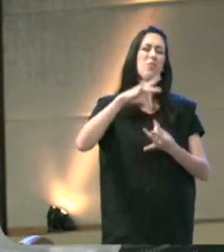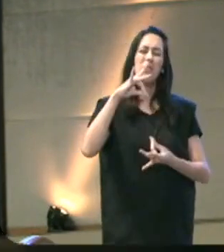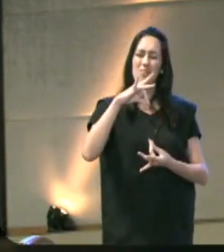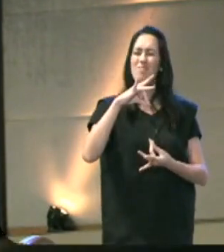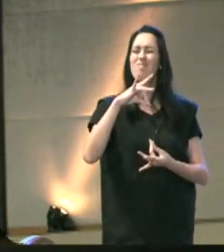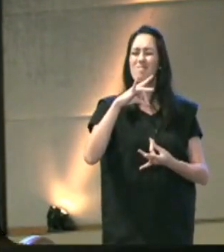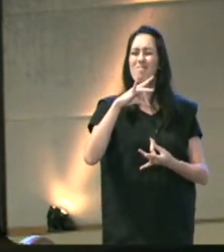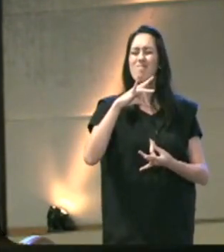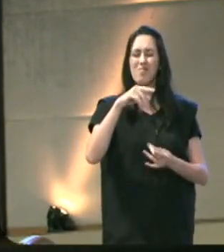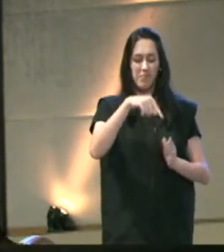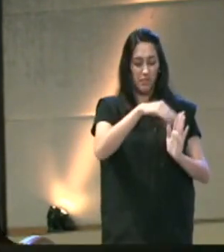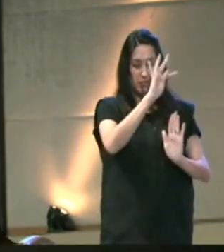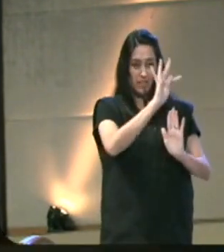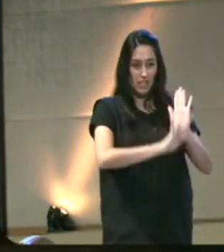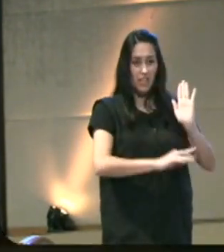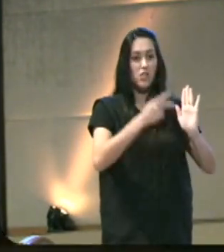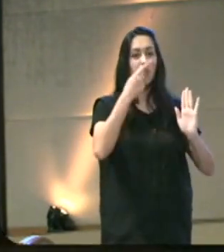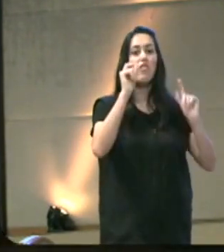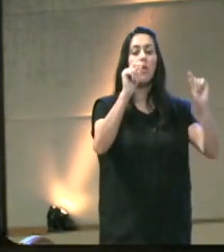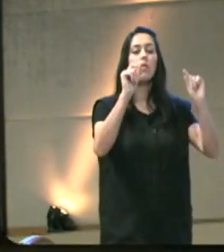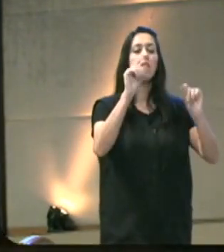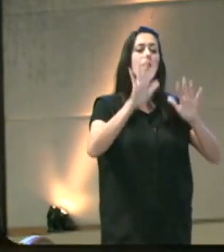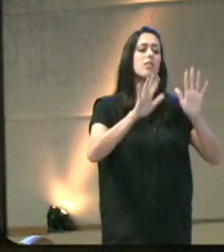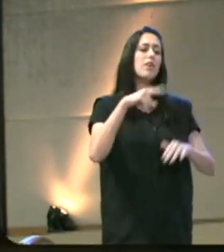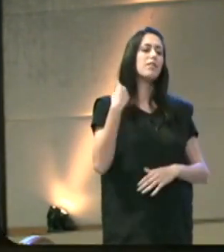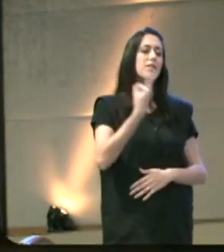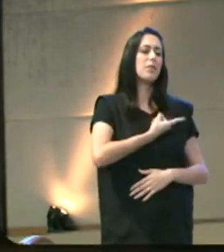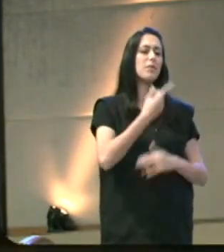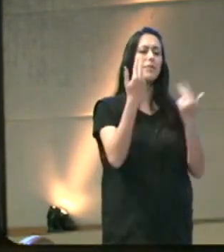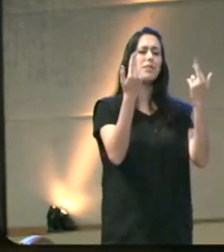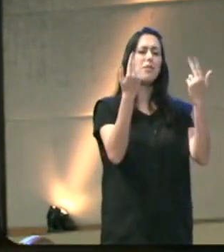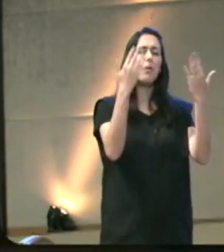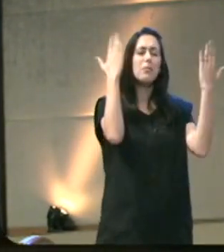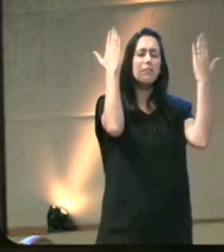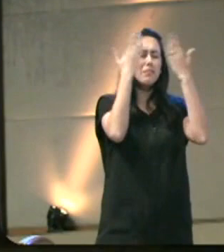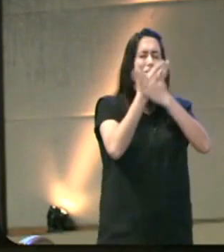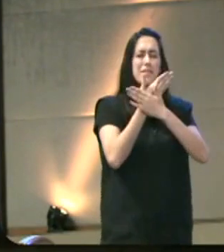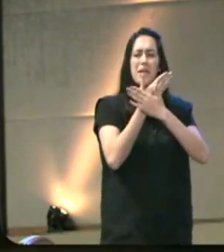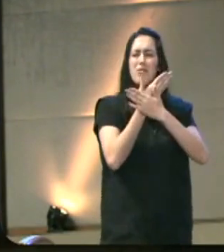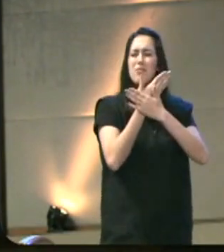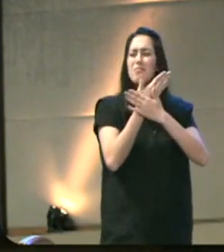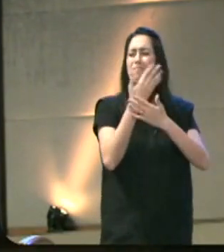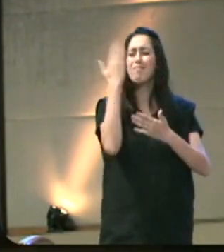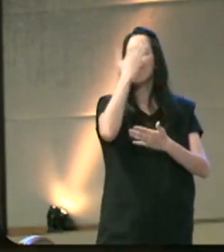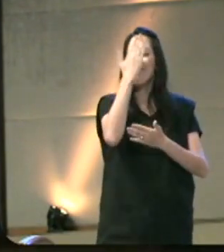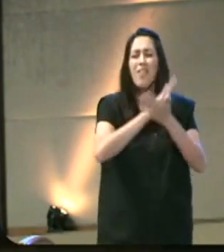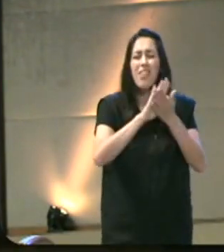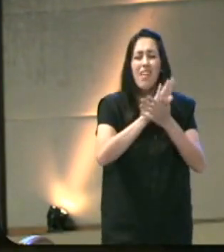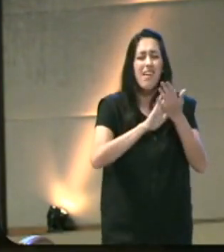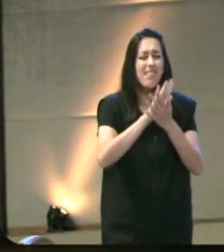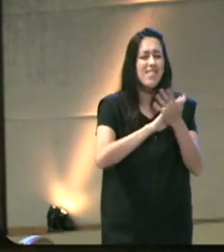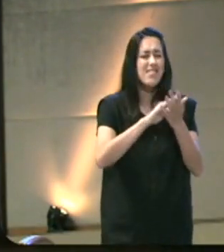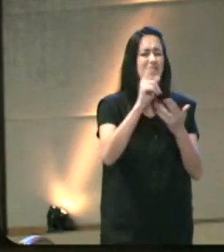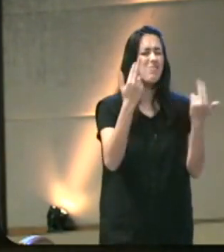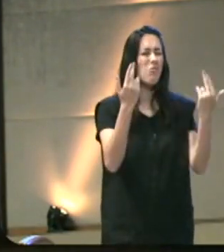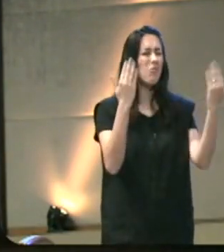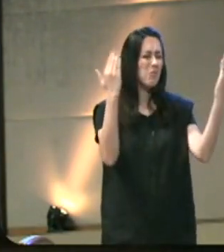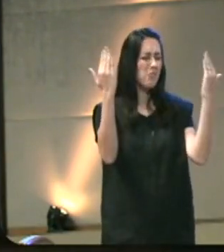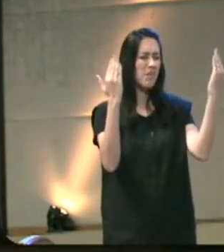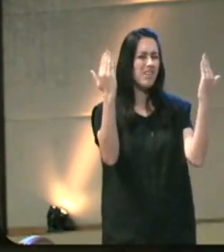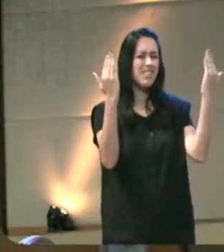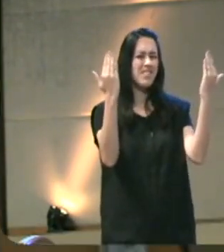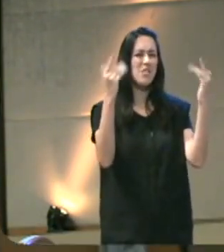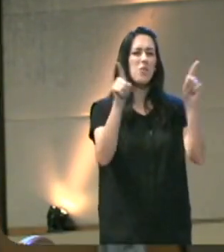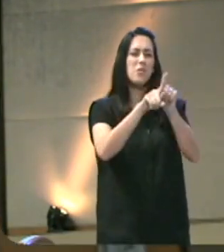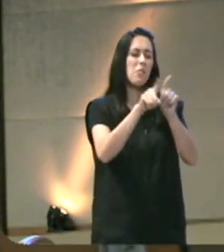vai mostrar, não é? A cegueira espiritual primeiro do servo, do ajudante, do